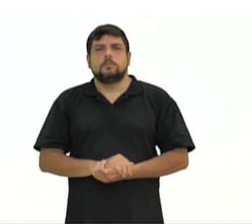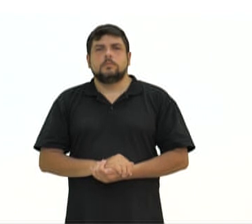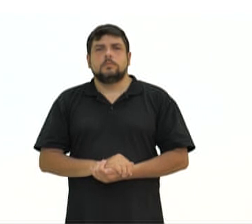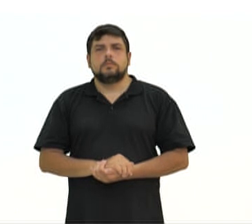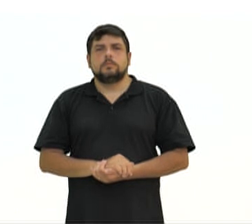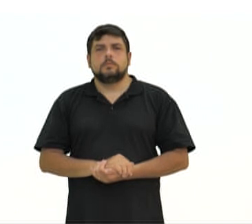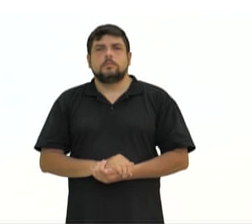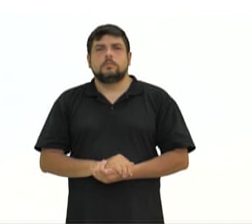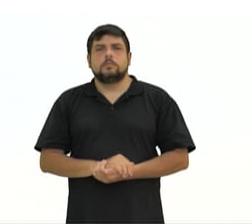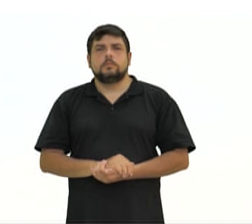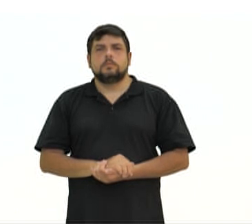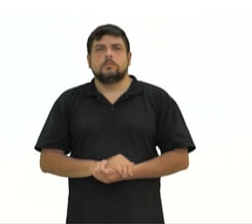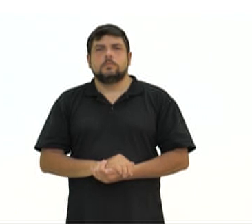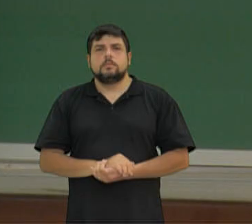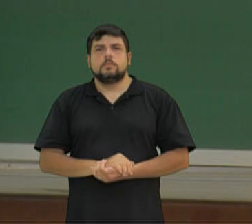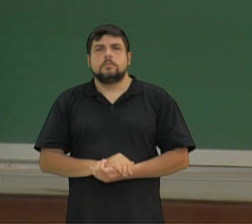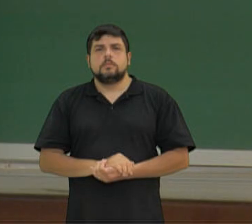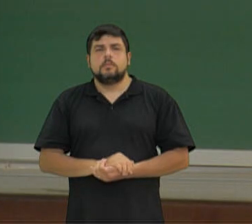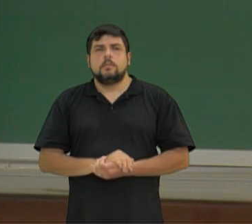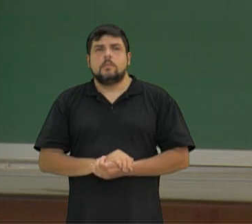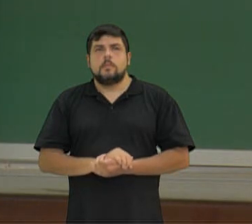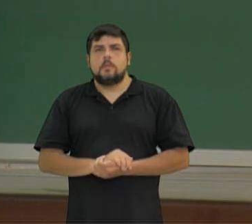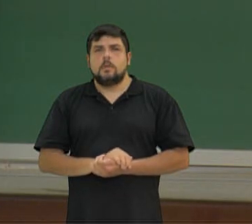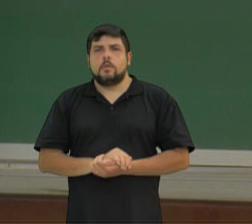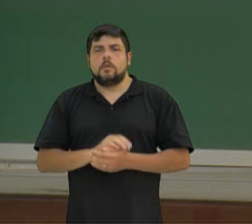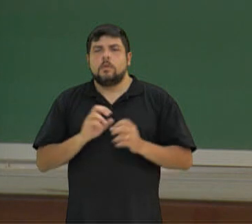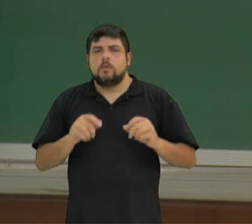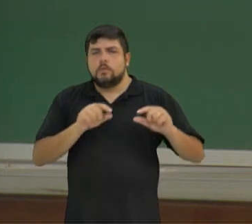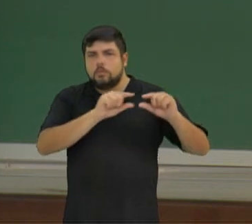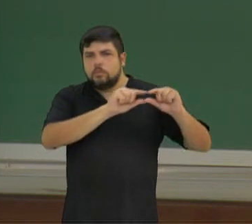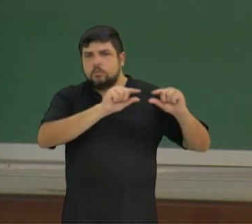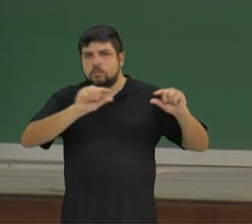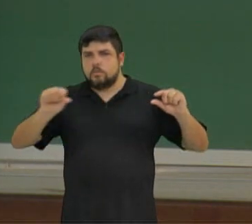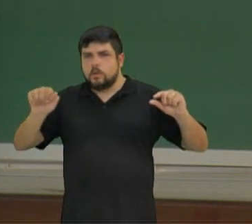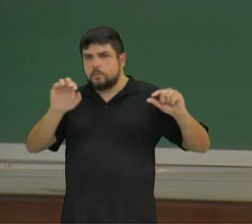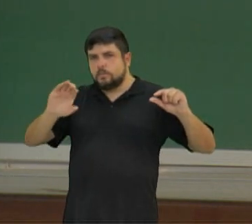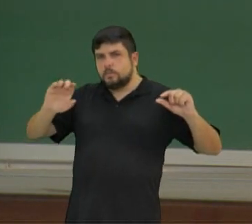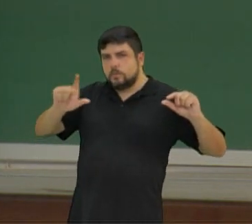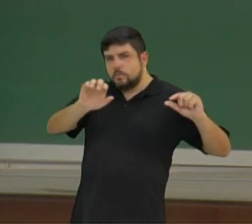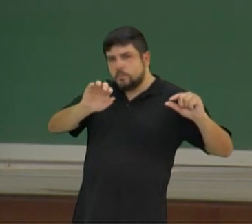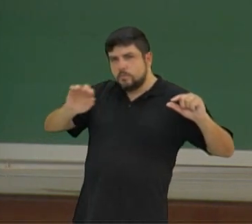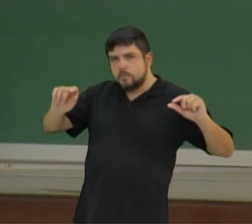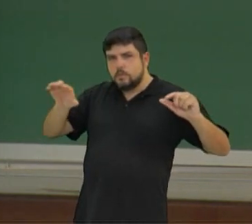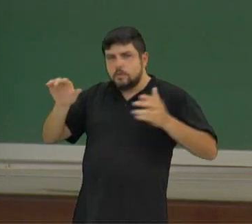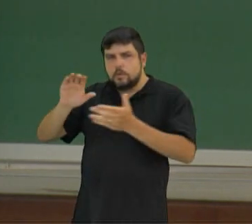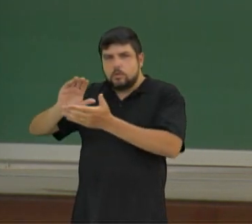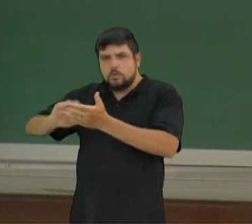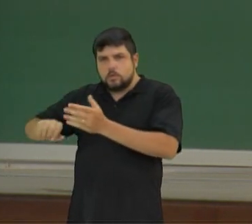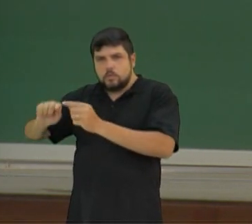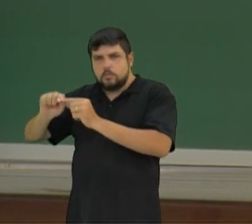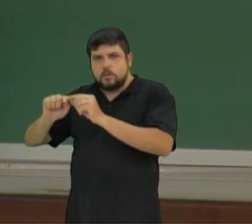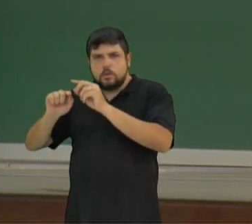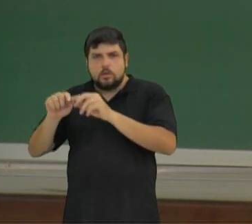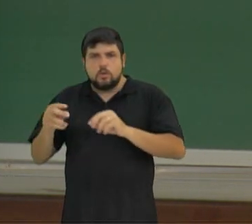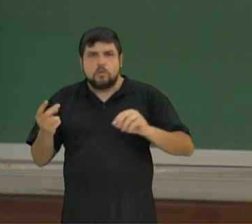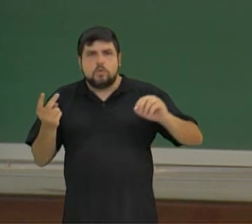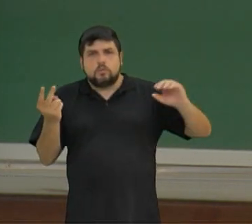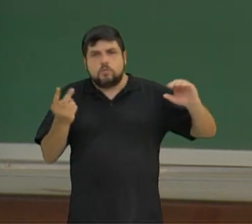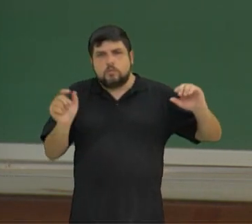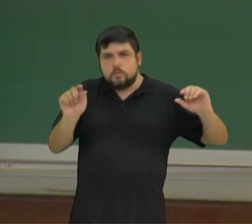cloro, sendo que esses aqui vão sair da solução e os dois aqui vão permanecer